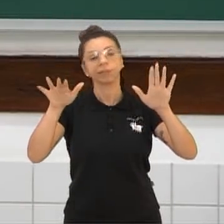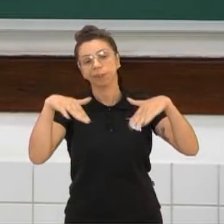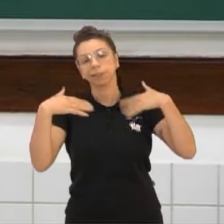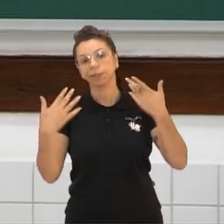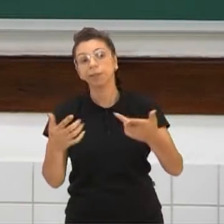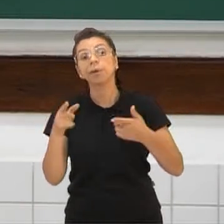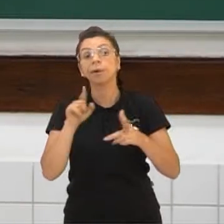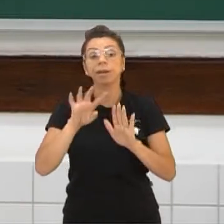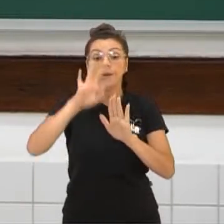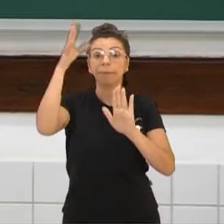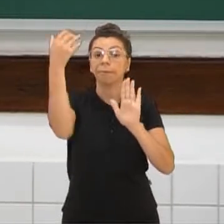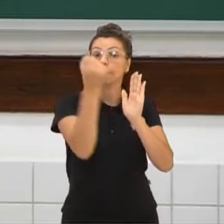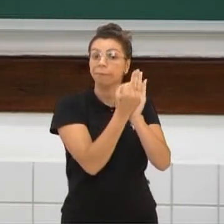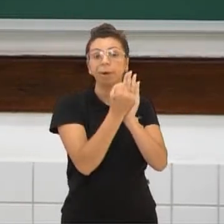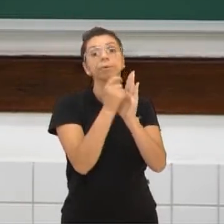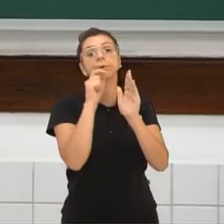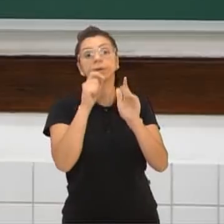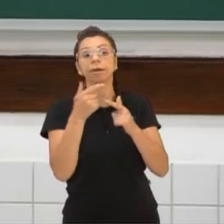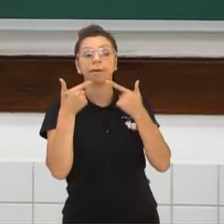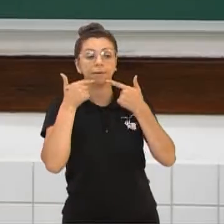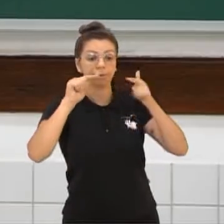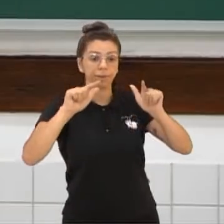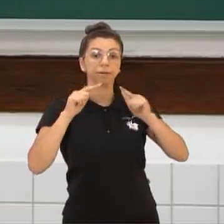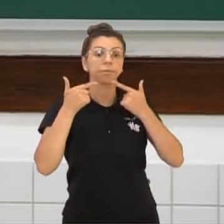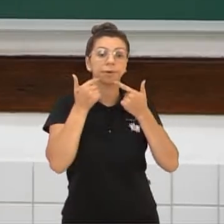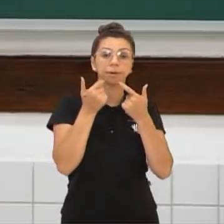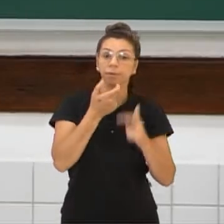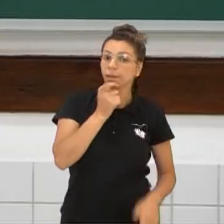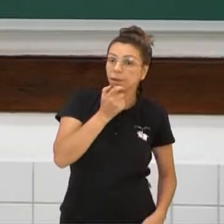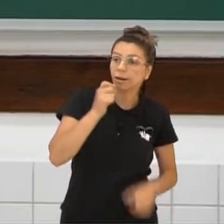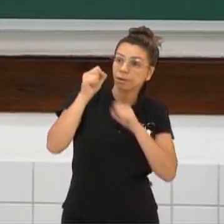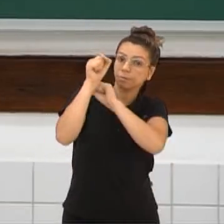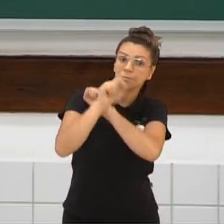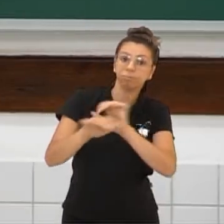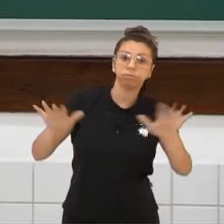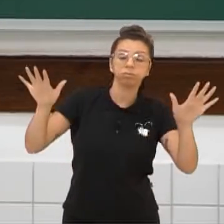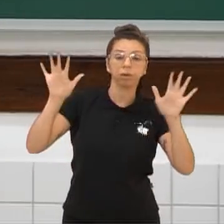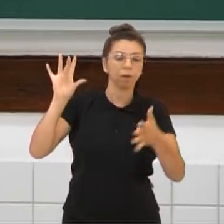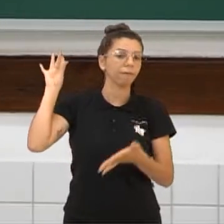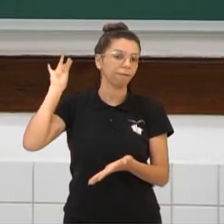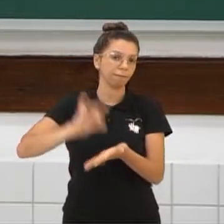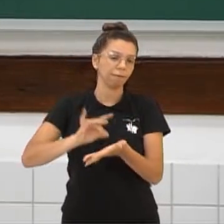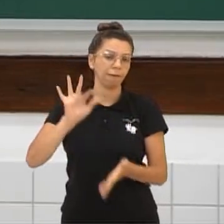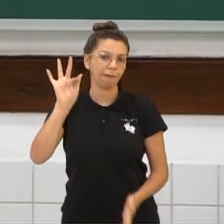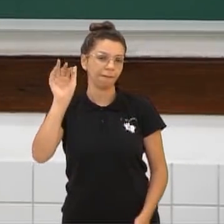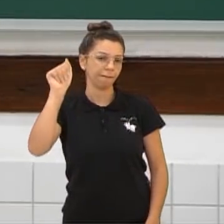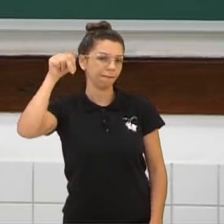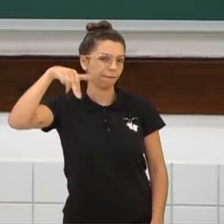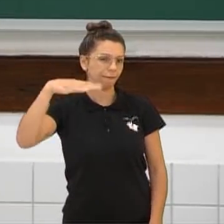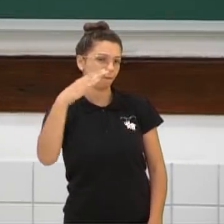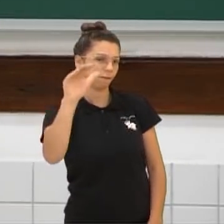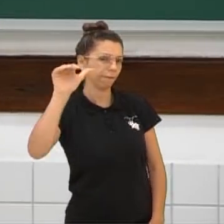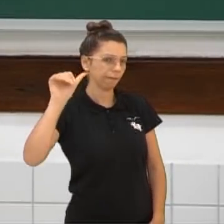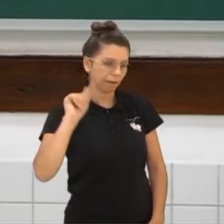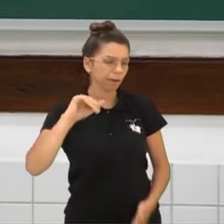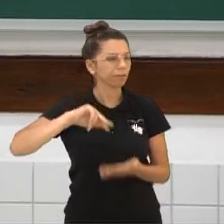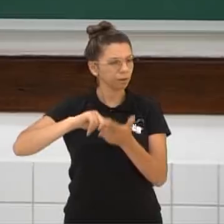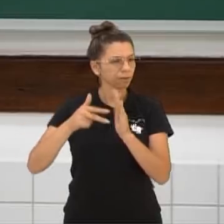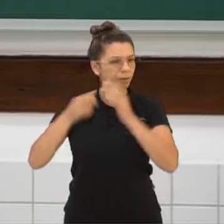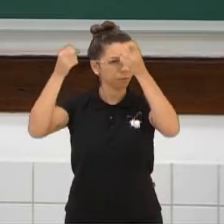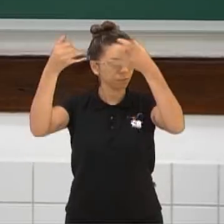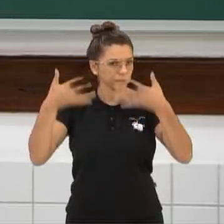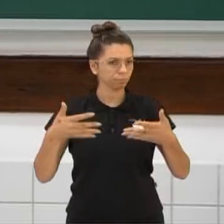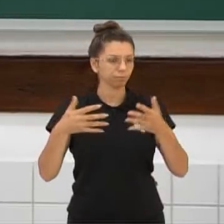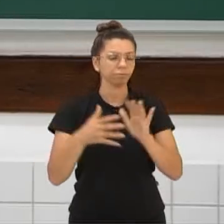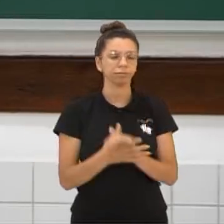foi esse fato que tornou a língua inglesa uma língua franca, que a gente já vai ver o que significa uma língua franca.